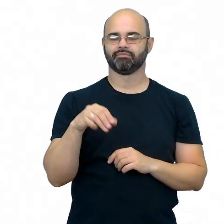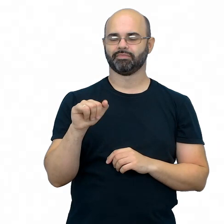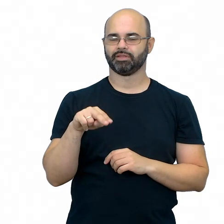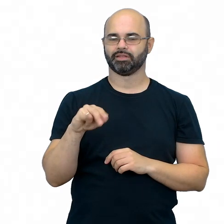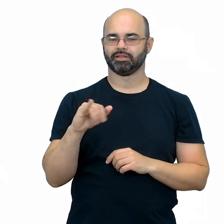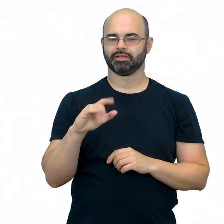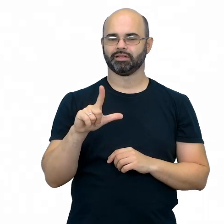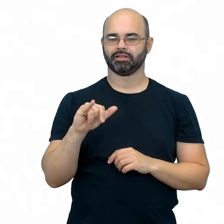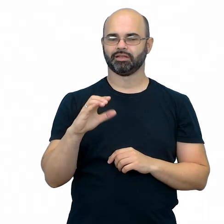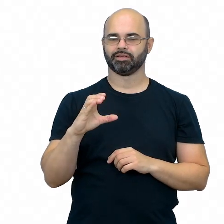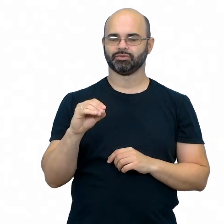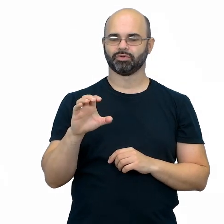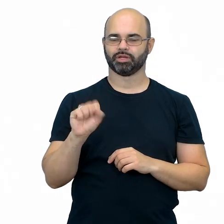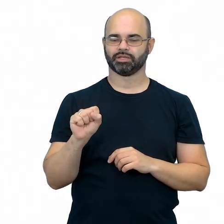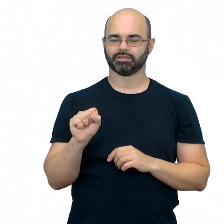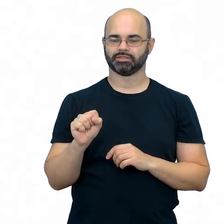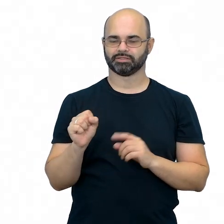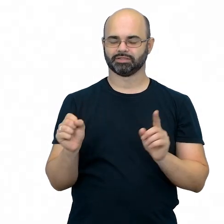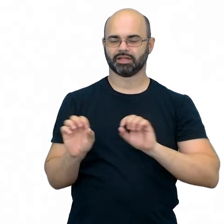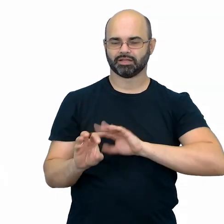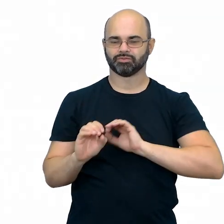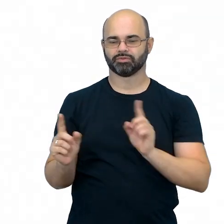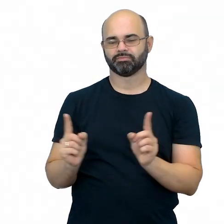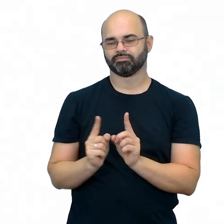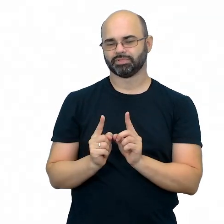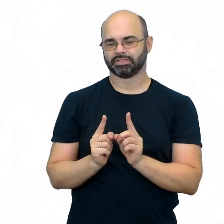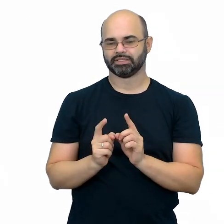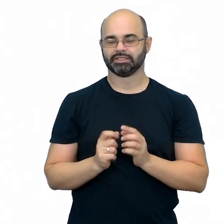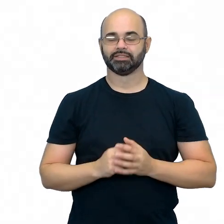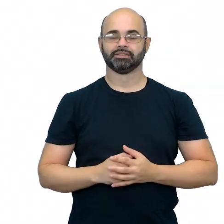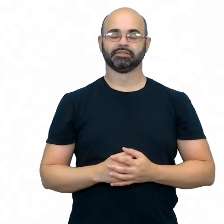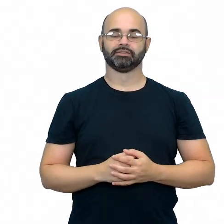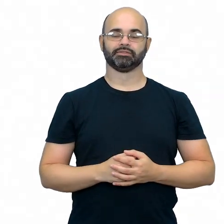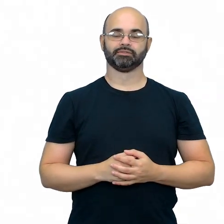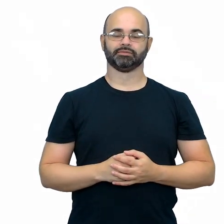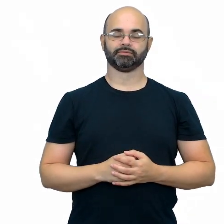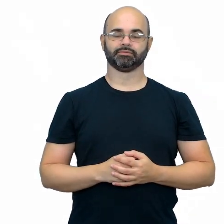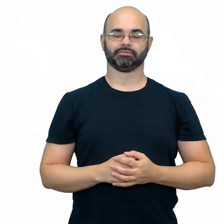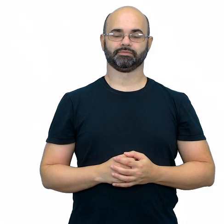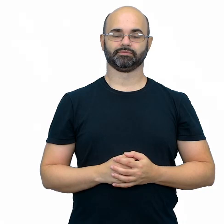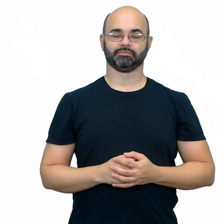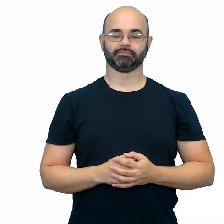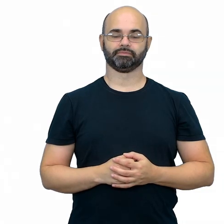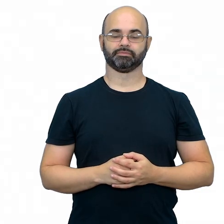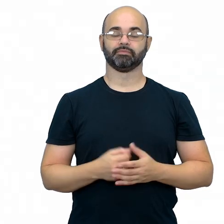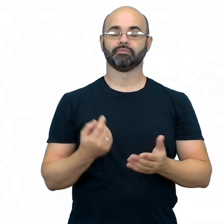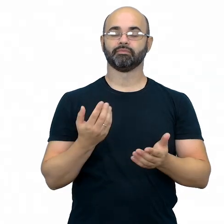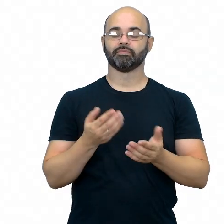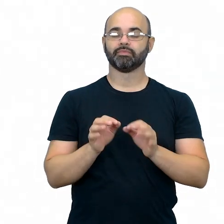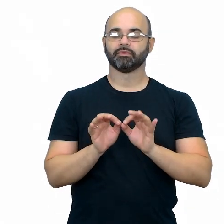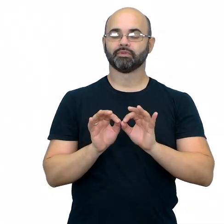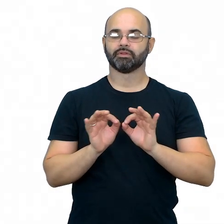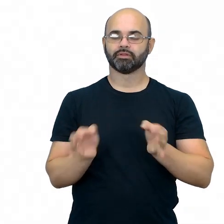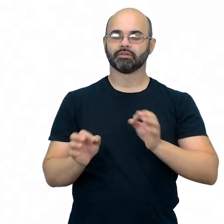mini lições. Então, nós podemos utilizar alguma sequência de atividade para poder trabalhar dentro dessa